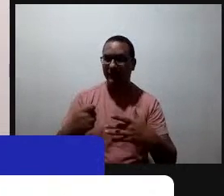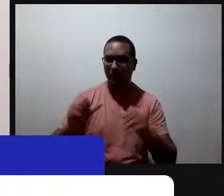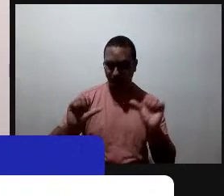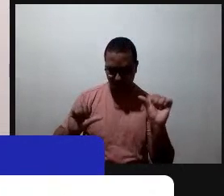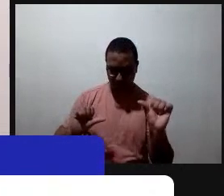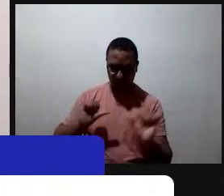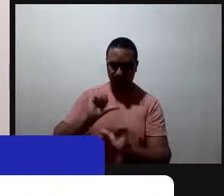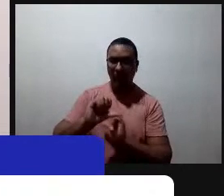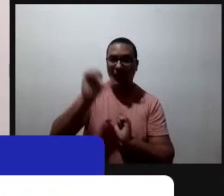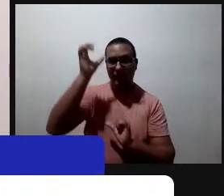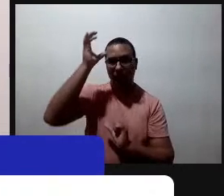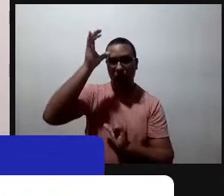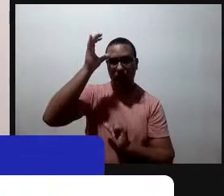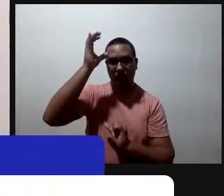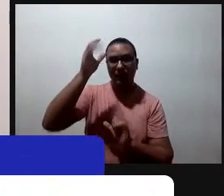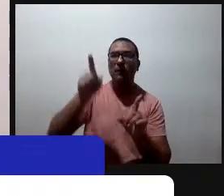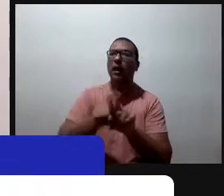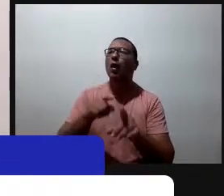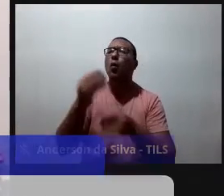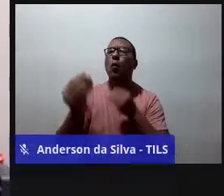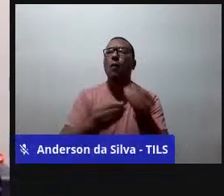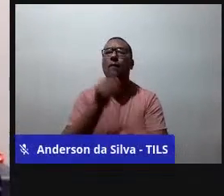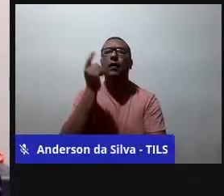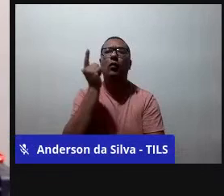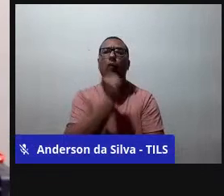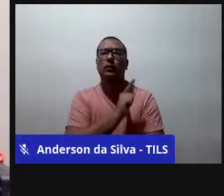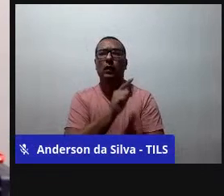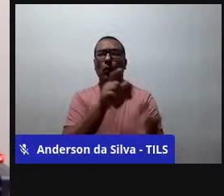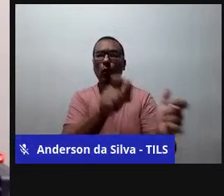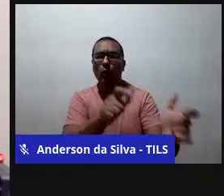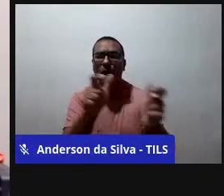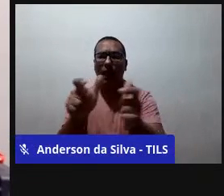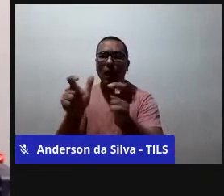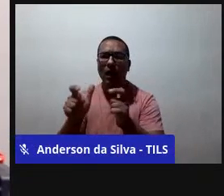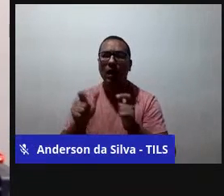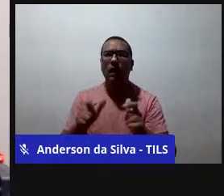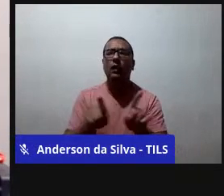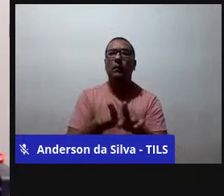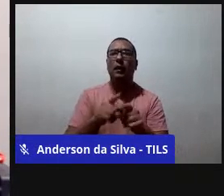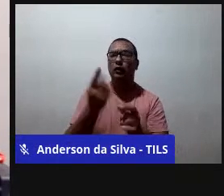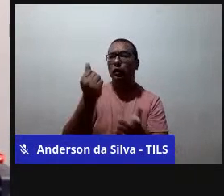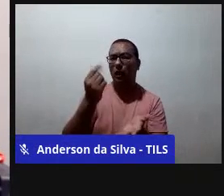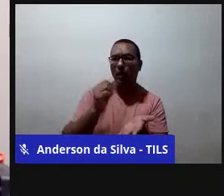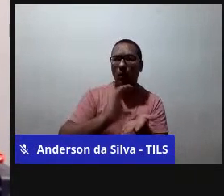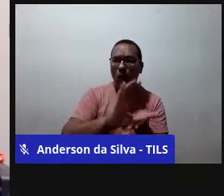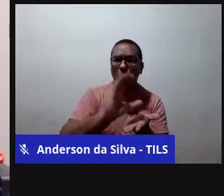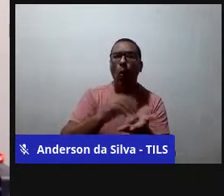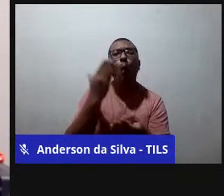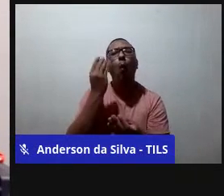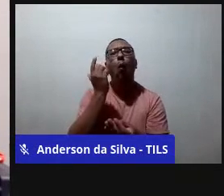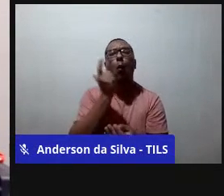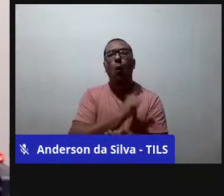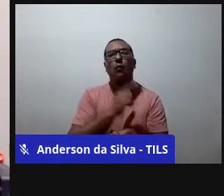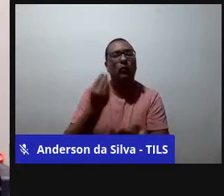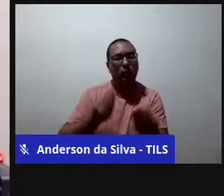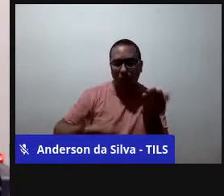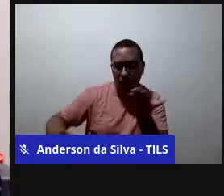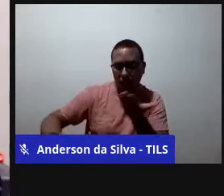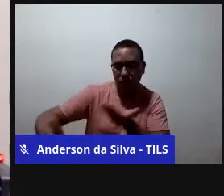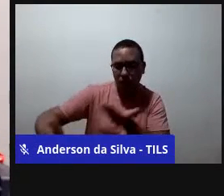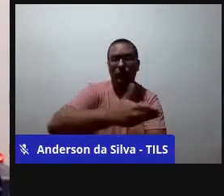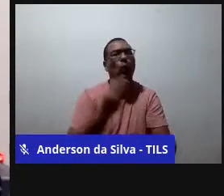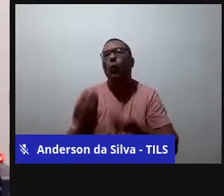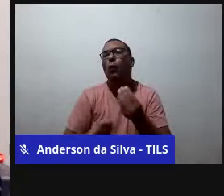entender como é que a gente compartilha local, como é que a gente compartilha recursos, como é que a gente compartilha serviços.